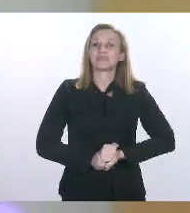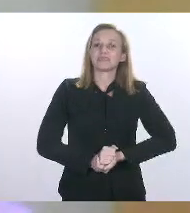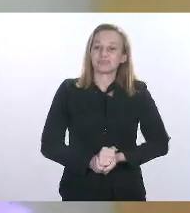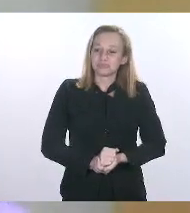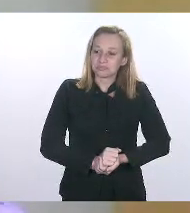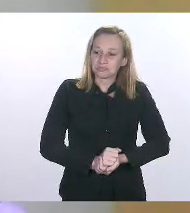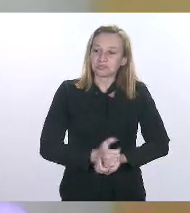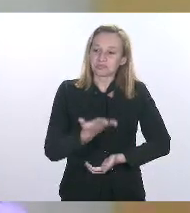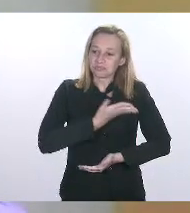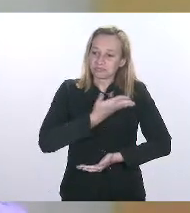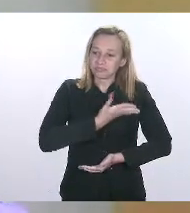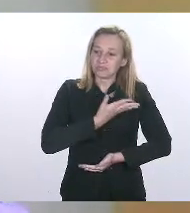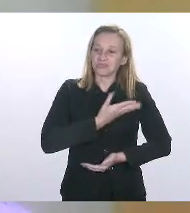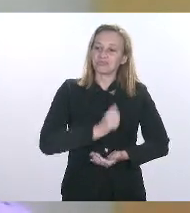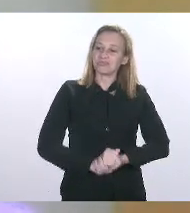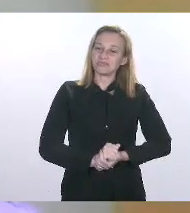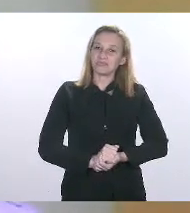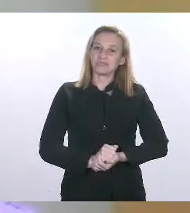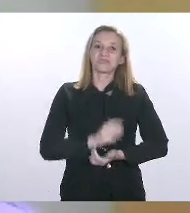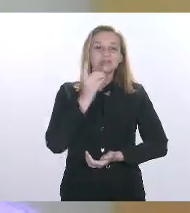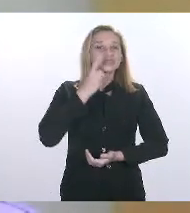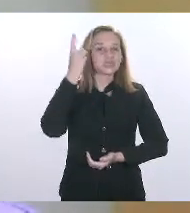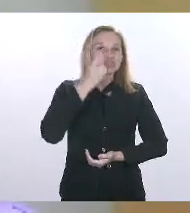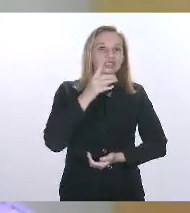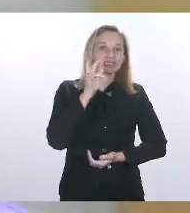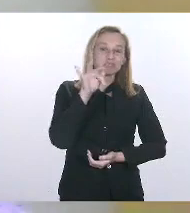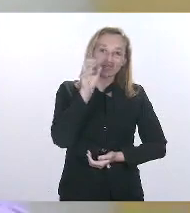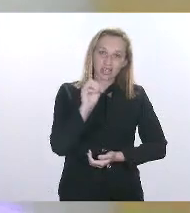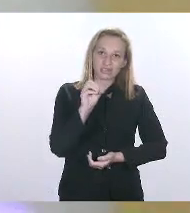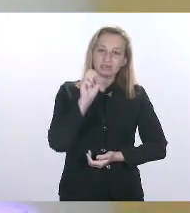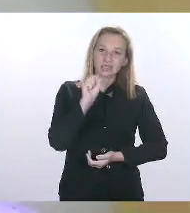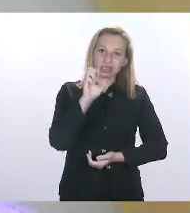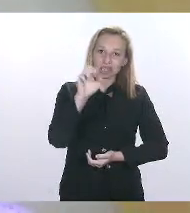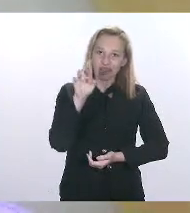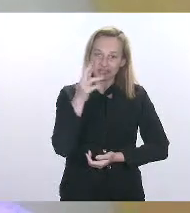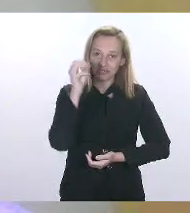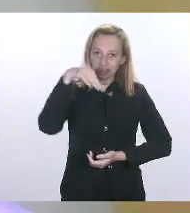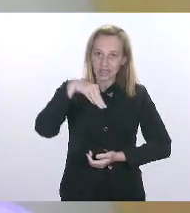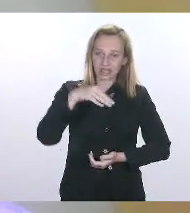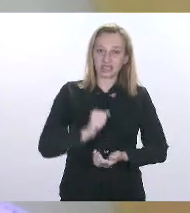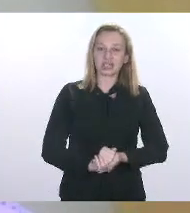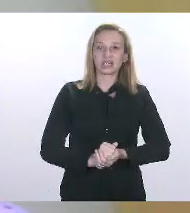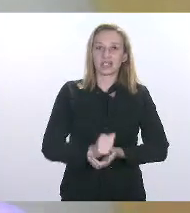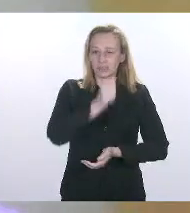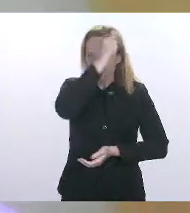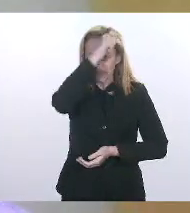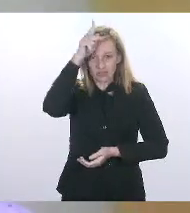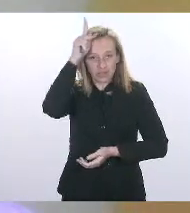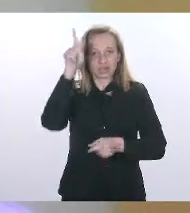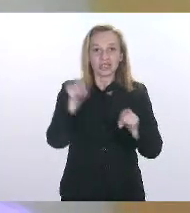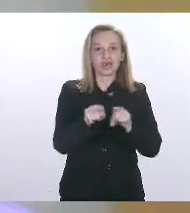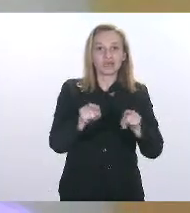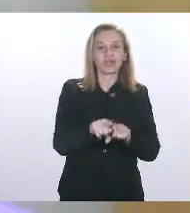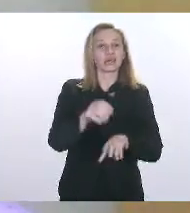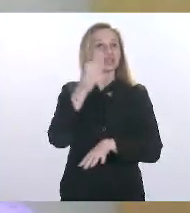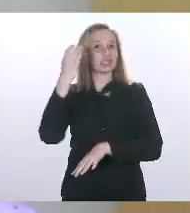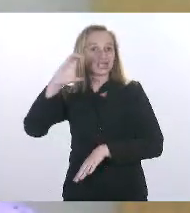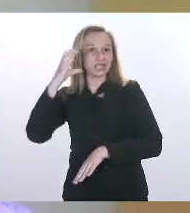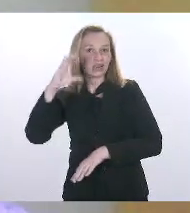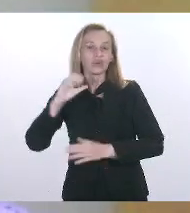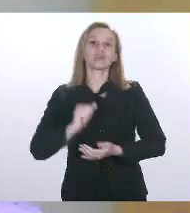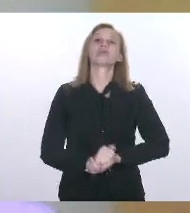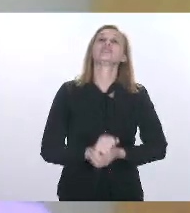abraço ao meu amigo deputado Flávio Serafini, candidato a prefeito em Niterói também, com uma